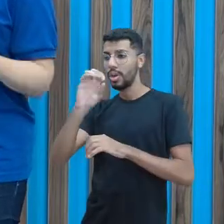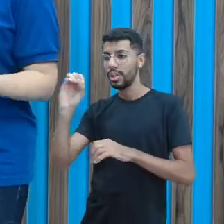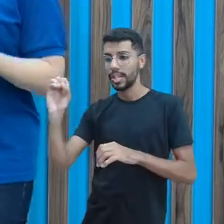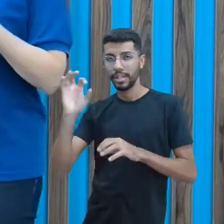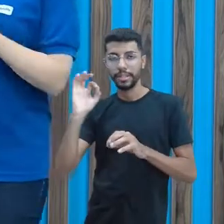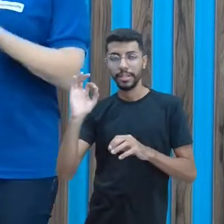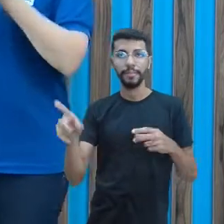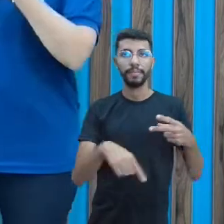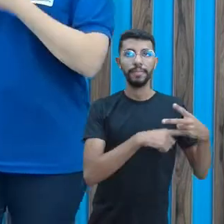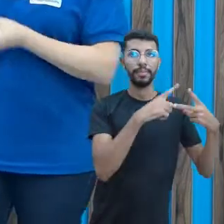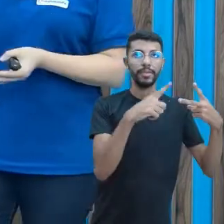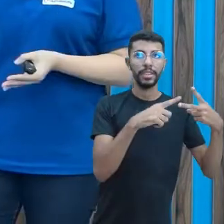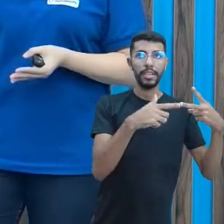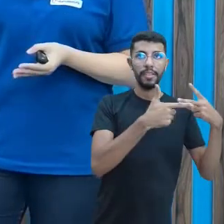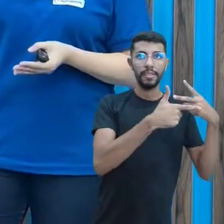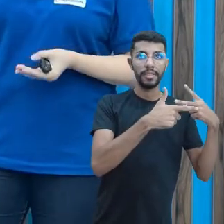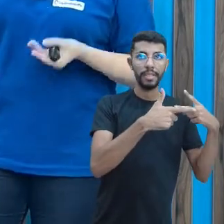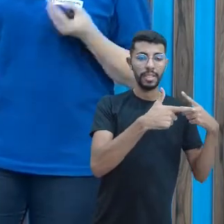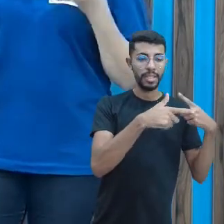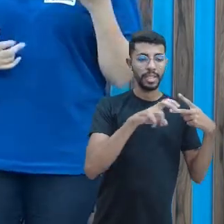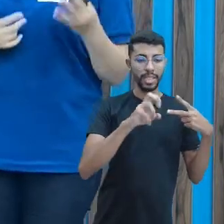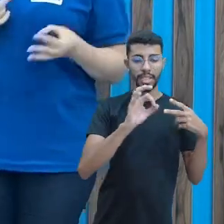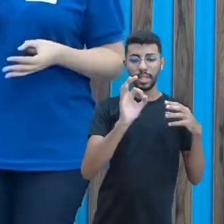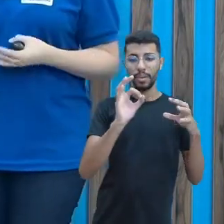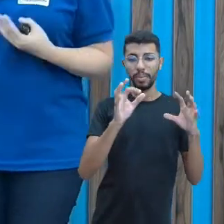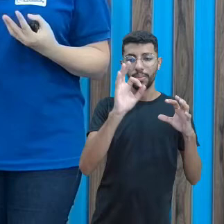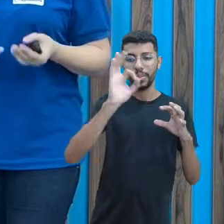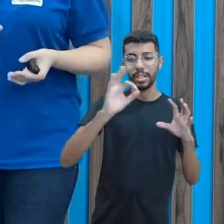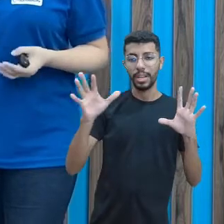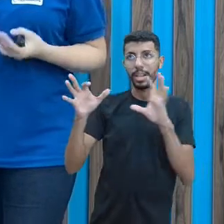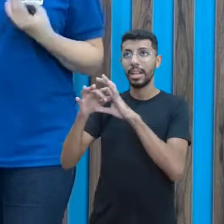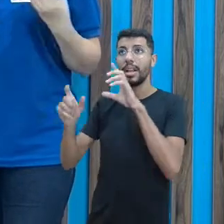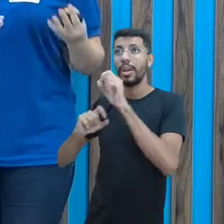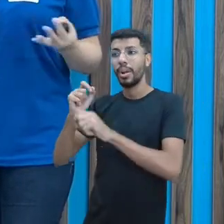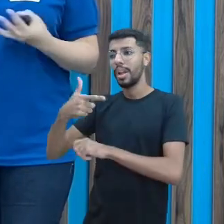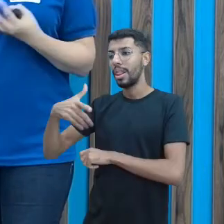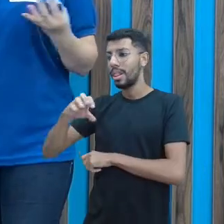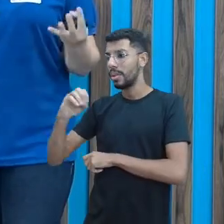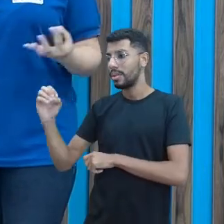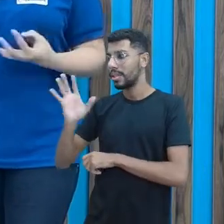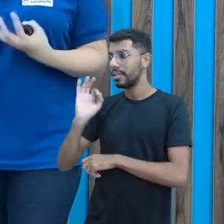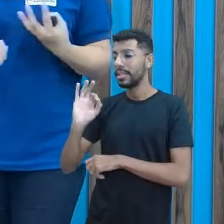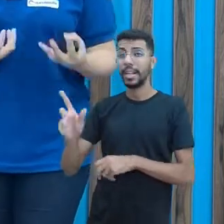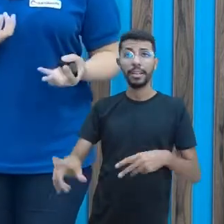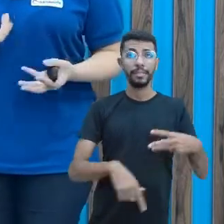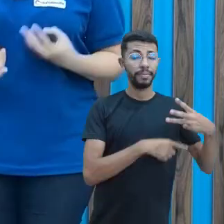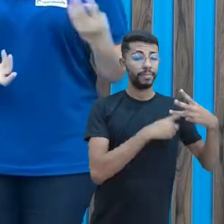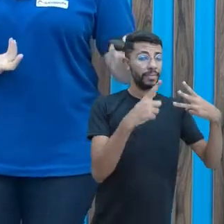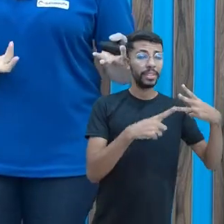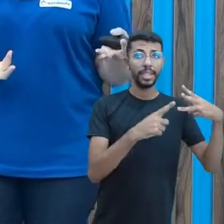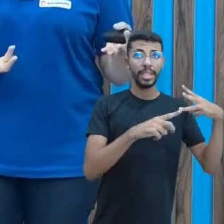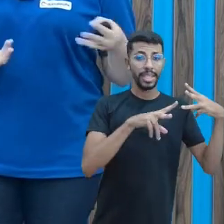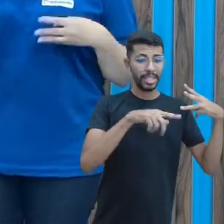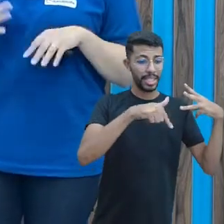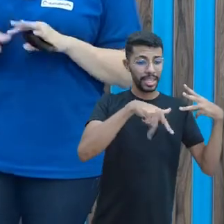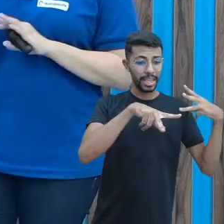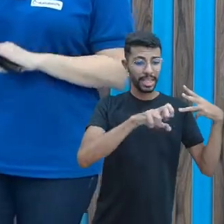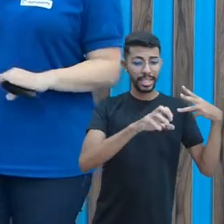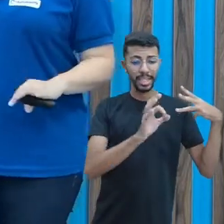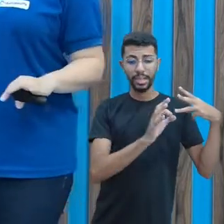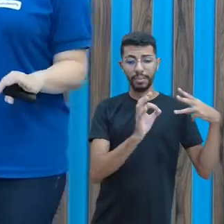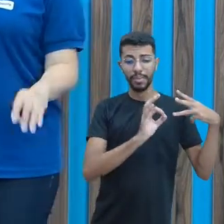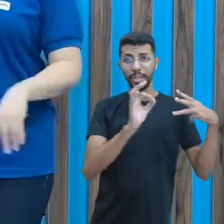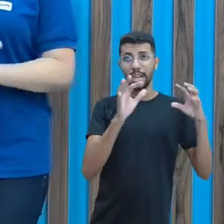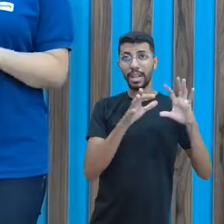é o 100 menos o 25. Então, a gente já percebe esse tipo de manipulação entre essas porcentagens. Eu pensei